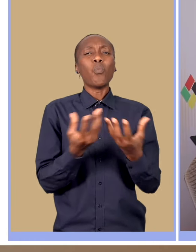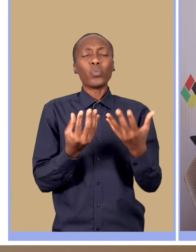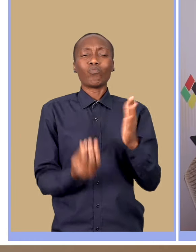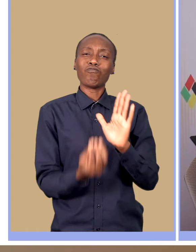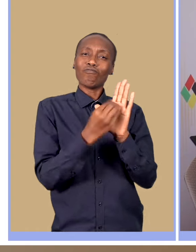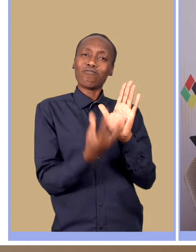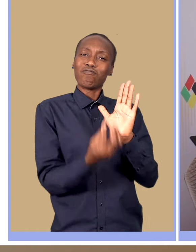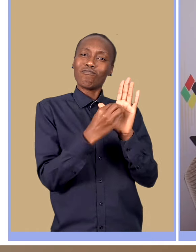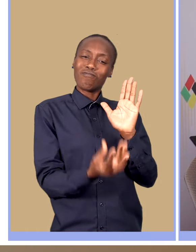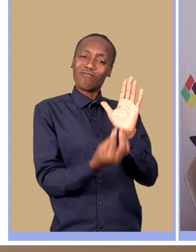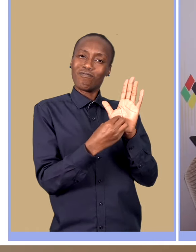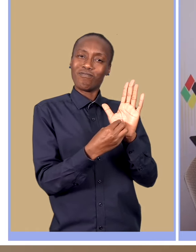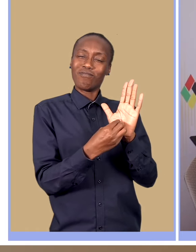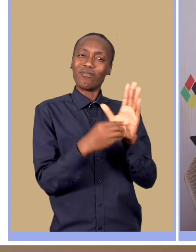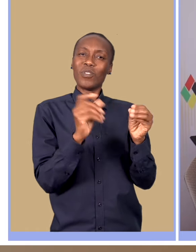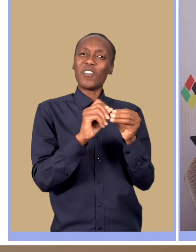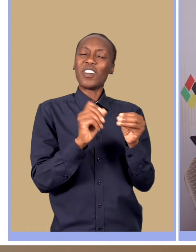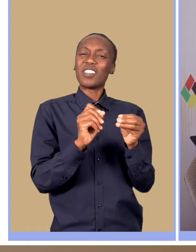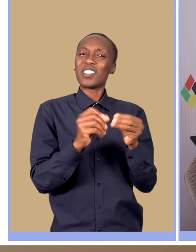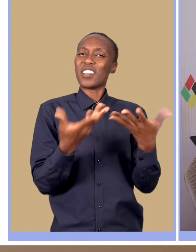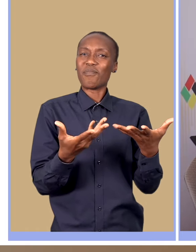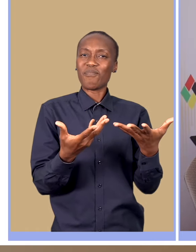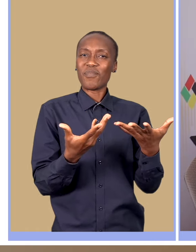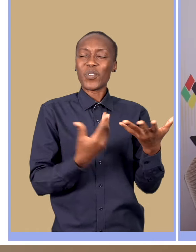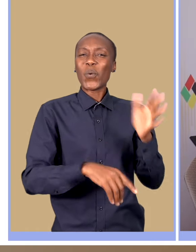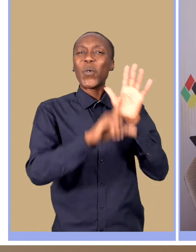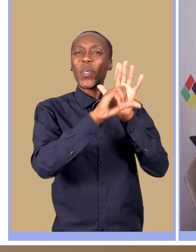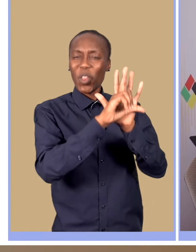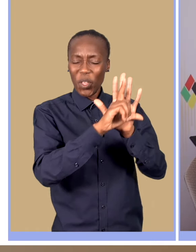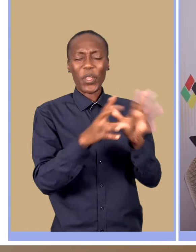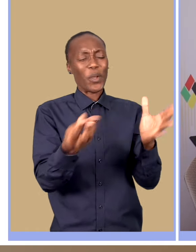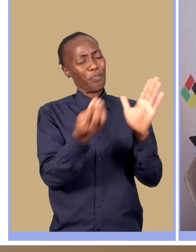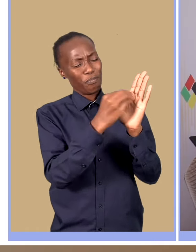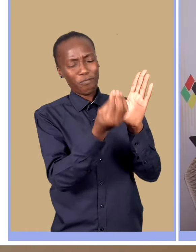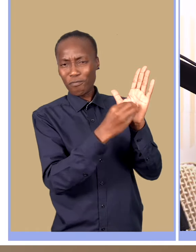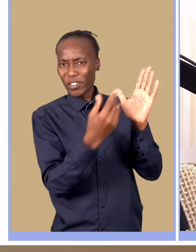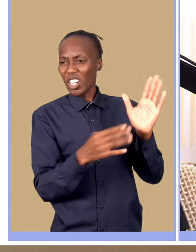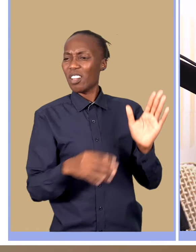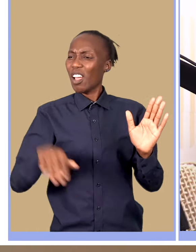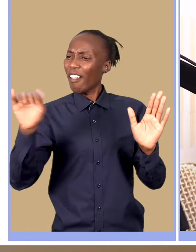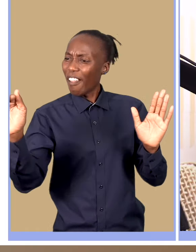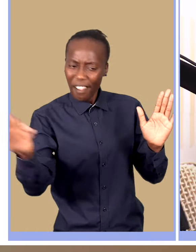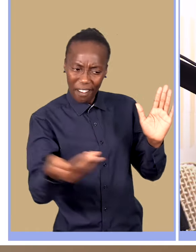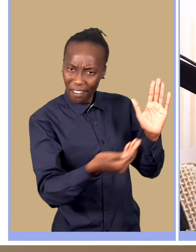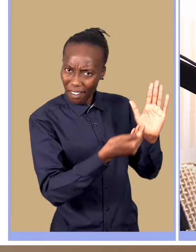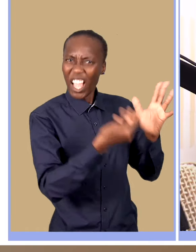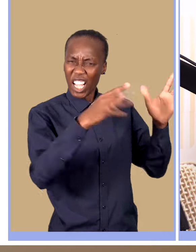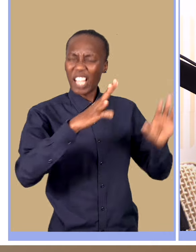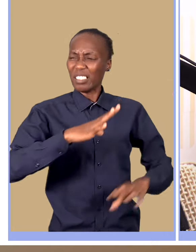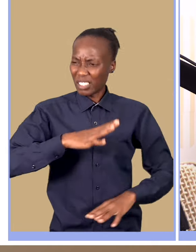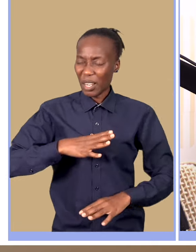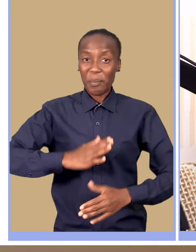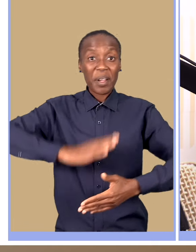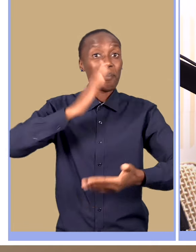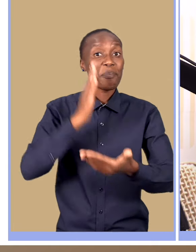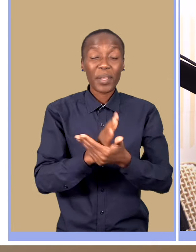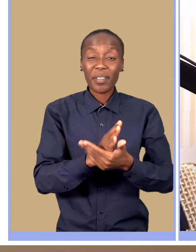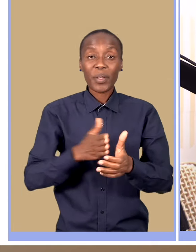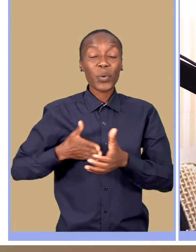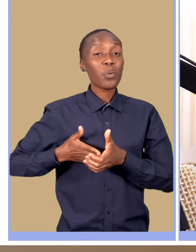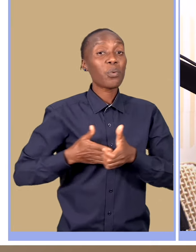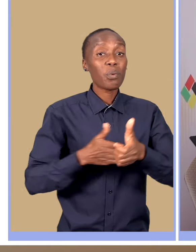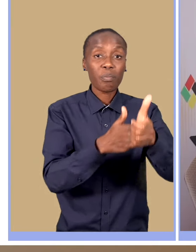papel, né? Quando nós podemos verificar isso, podemos reclamar, não, já está aqui plasmado, não é? Mas